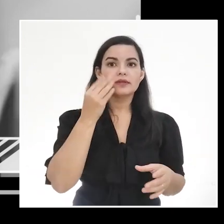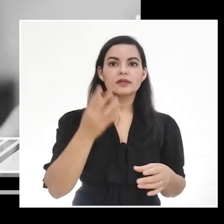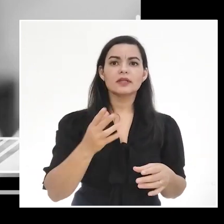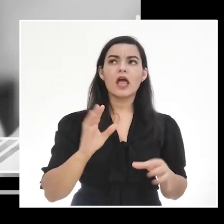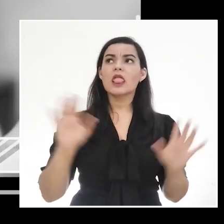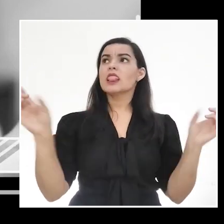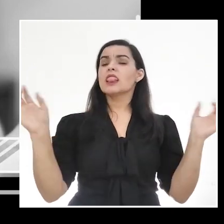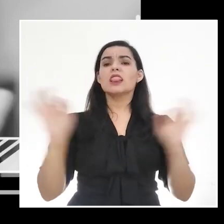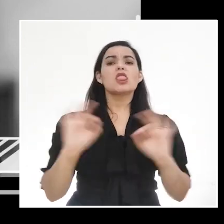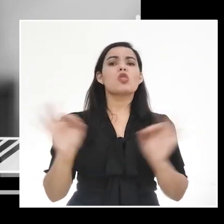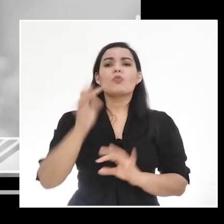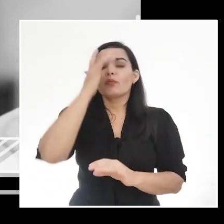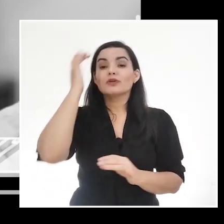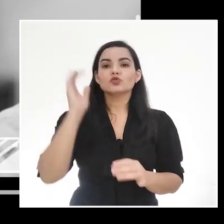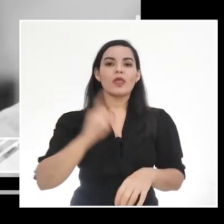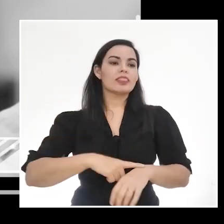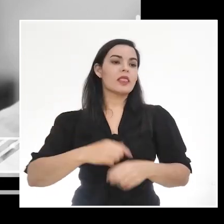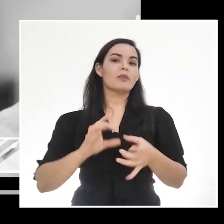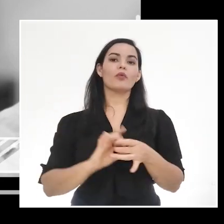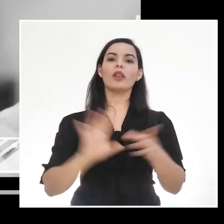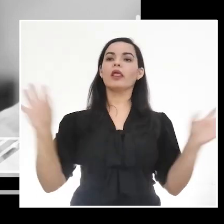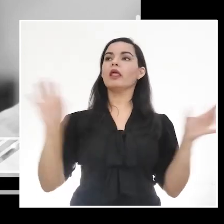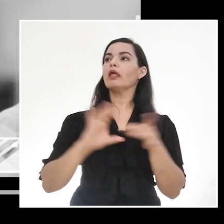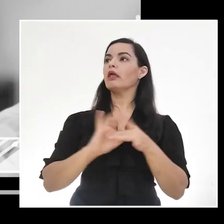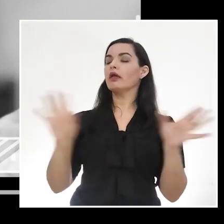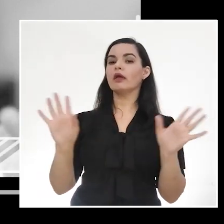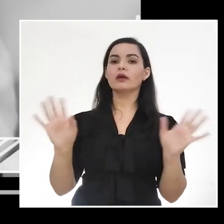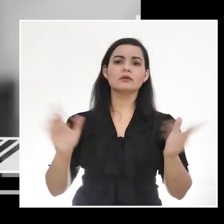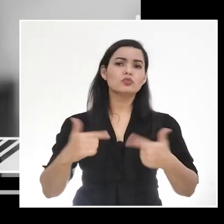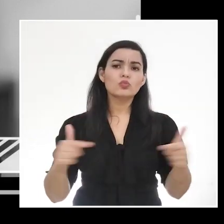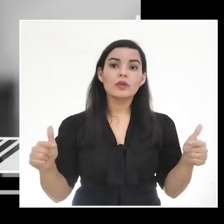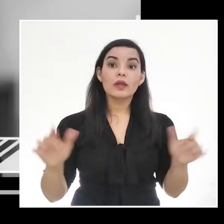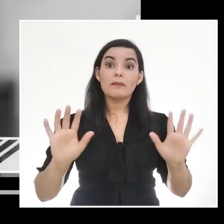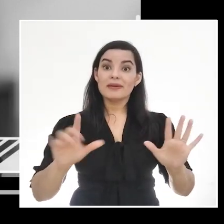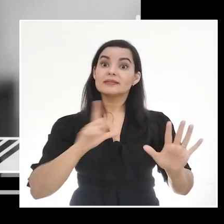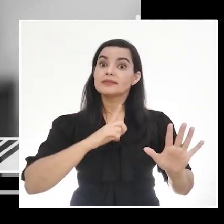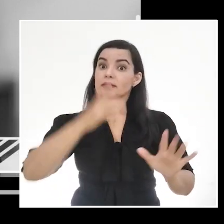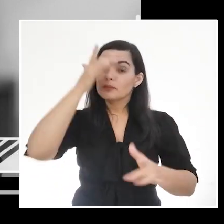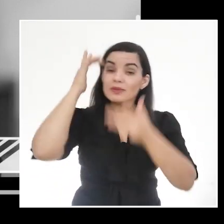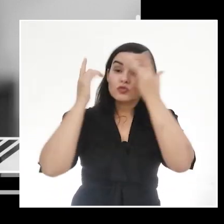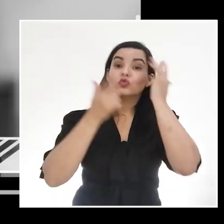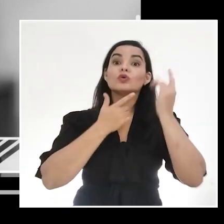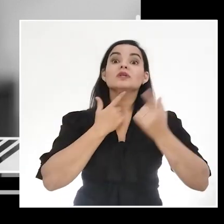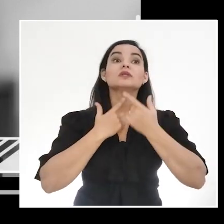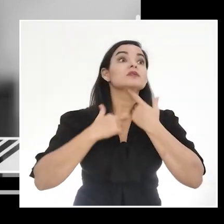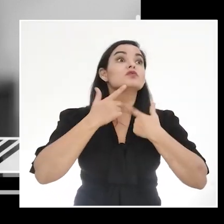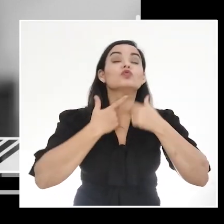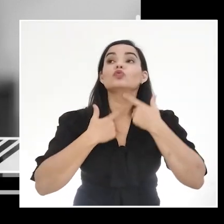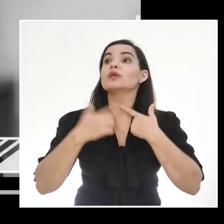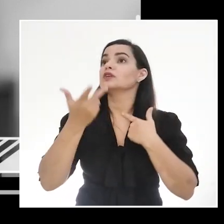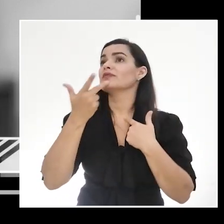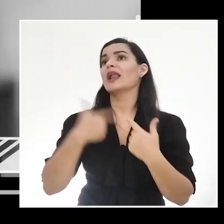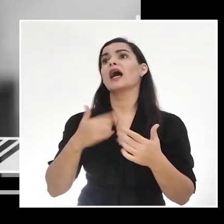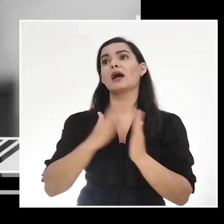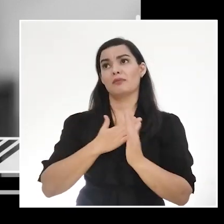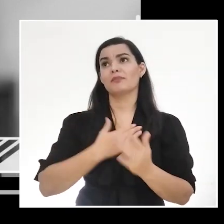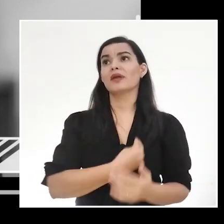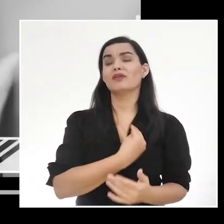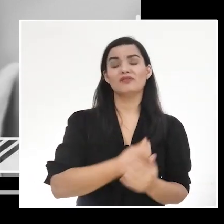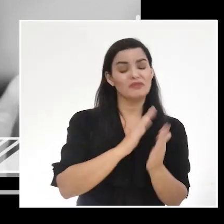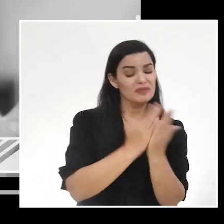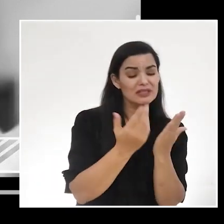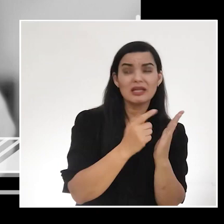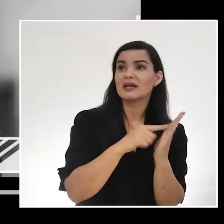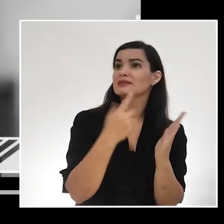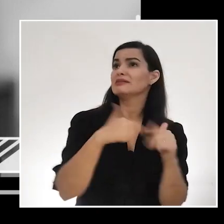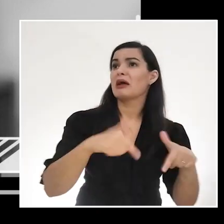torna disponível. Nenhum de nós tem tempo sobrando, mas você vai achar pessoas tão ansiosas de que